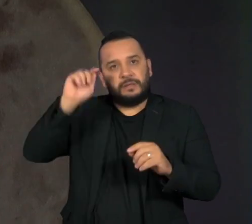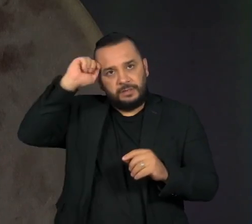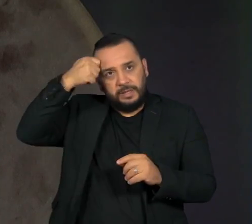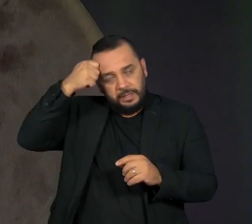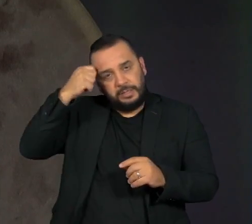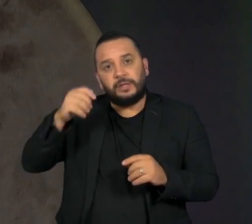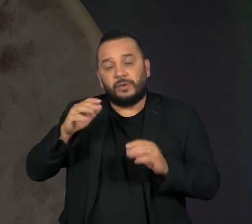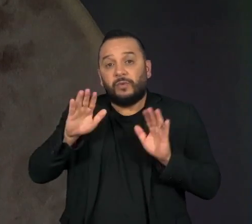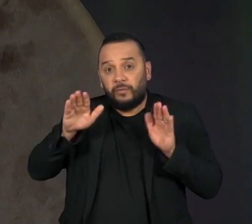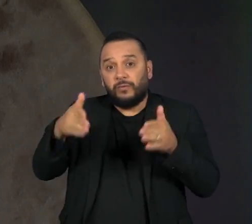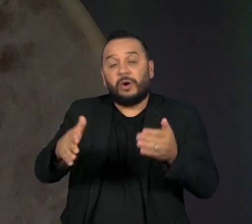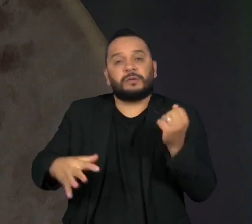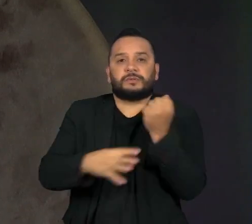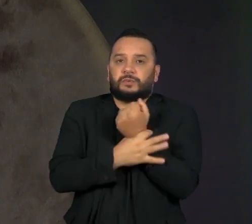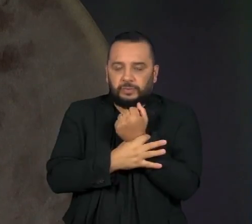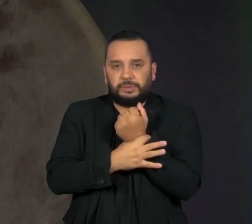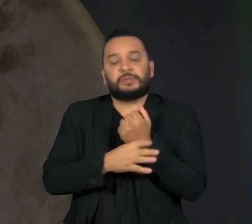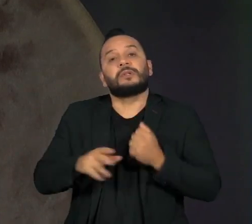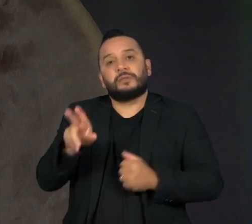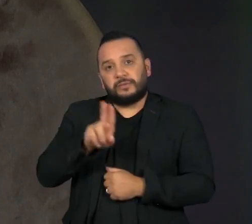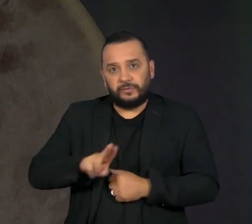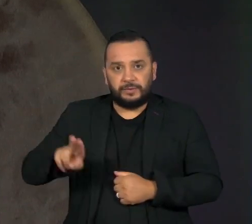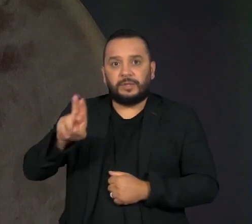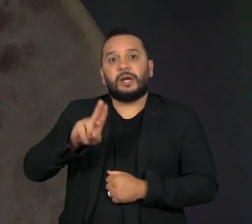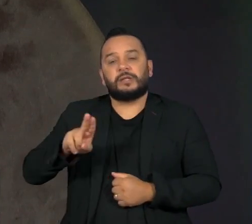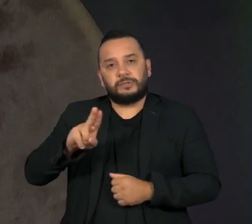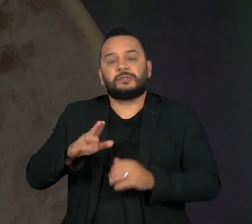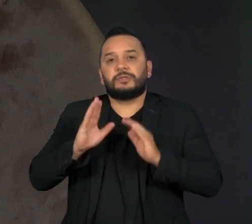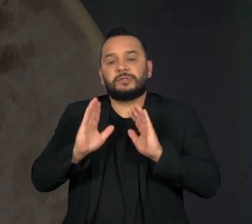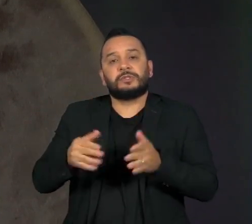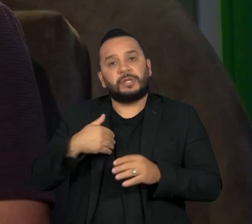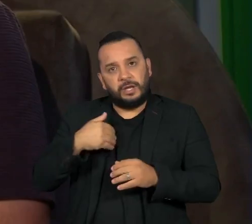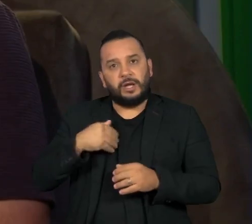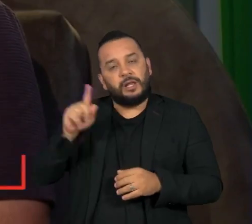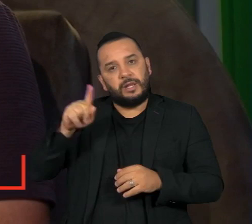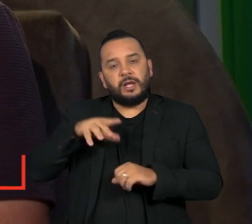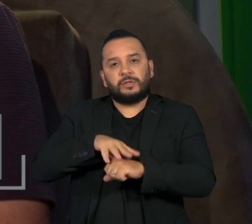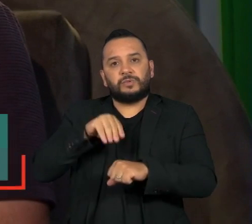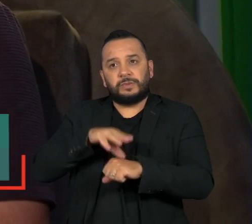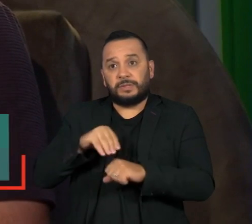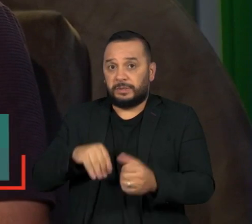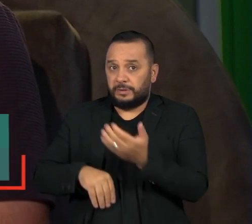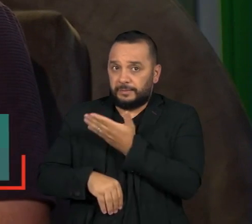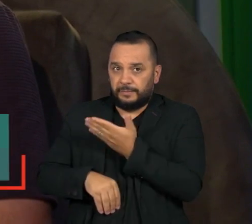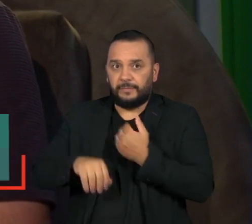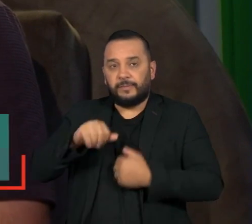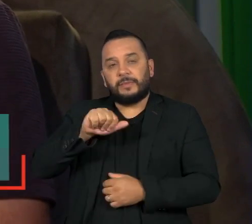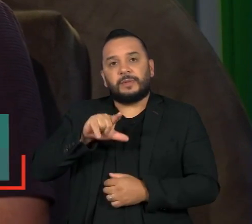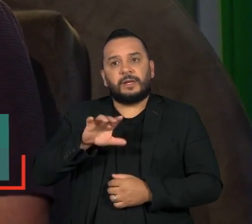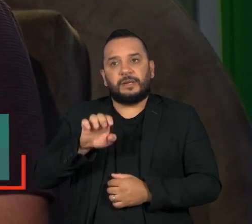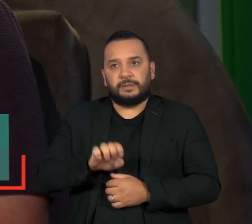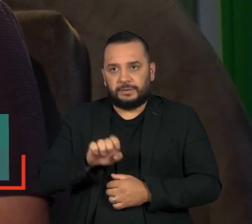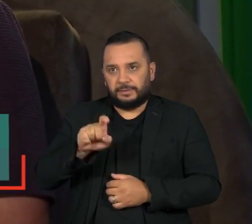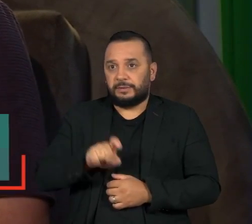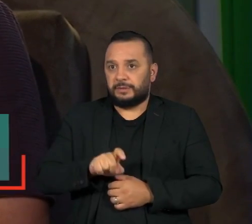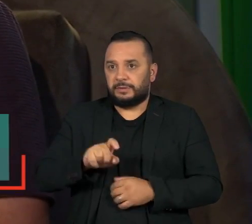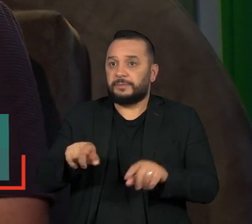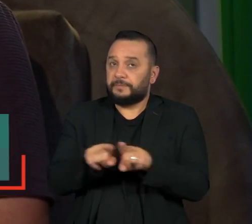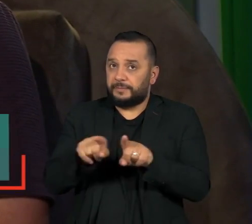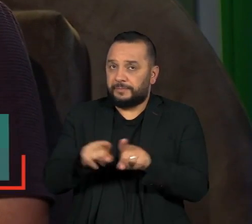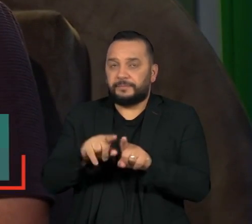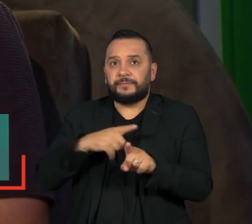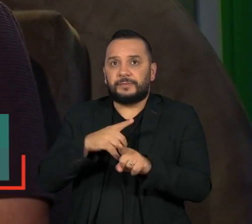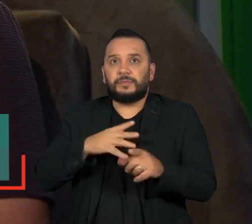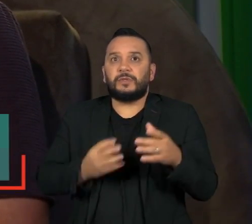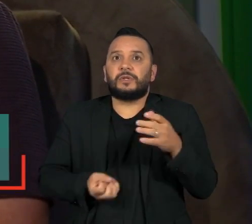foco em segurança pública pela Universidade de Zurique, na Suíça. E o Alex Santos, conhecido como Lê Maestro, é cofundador,